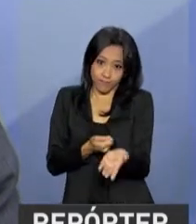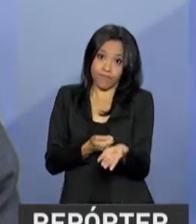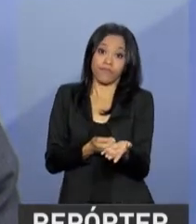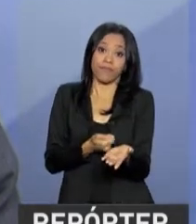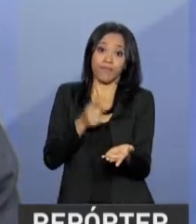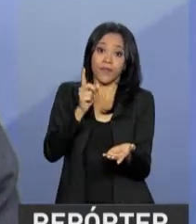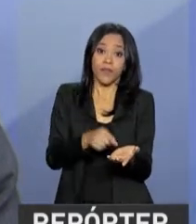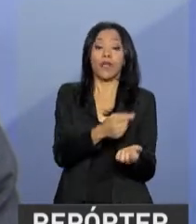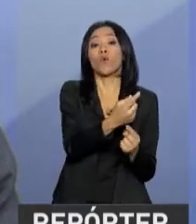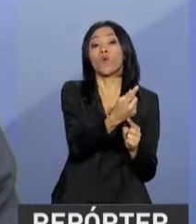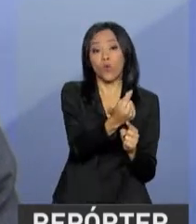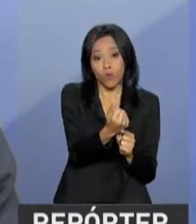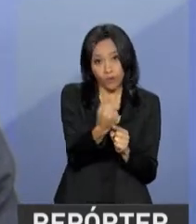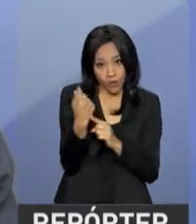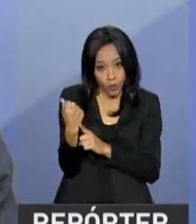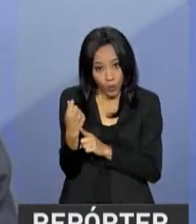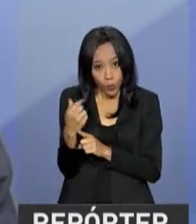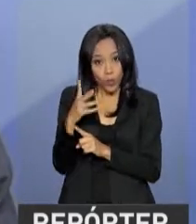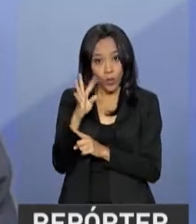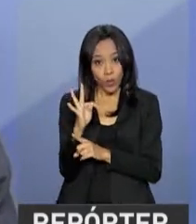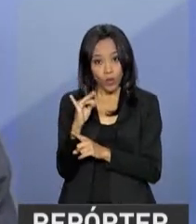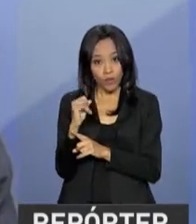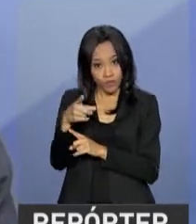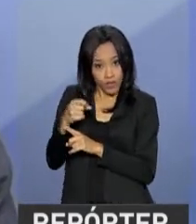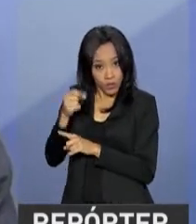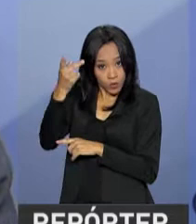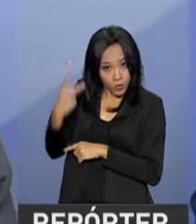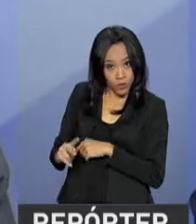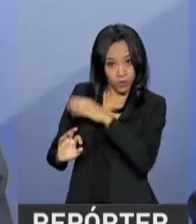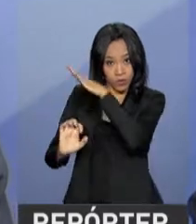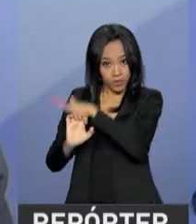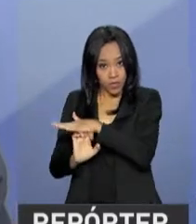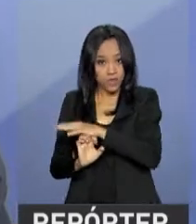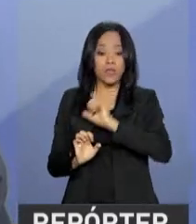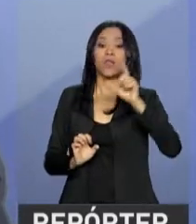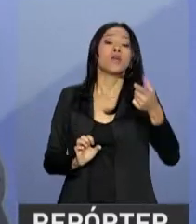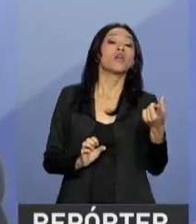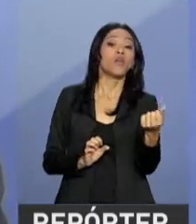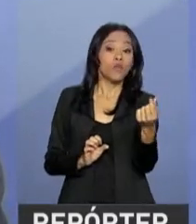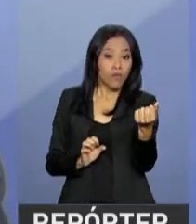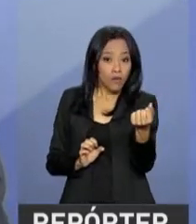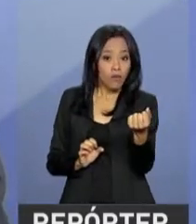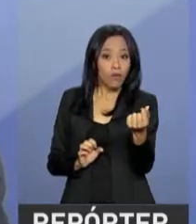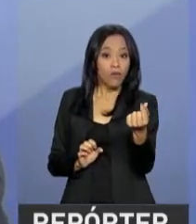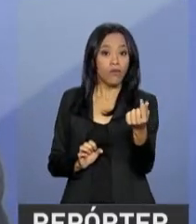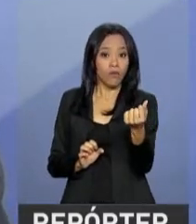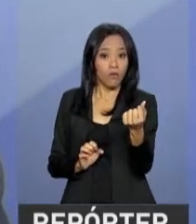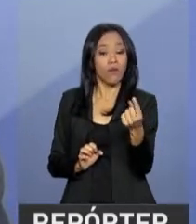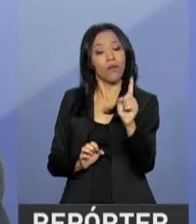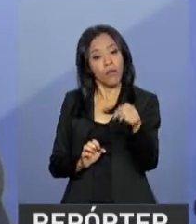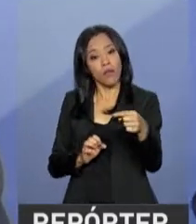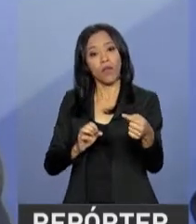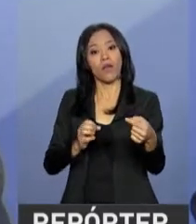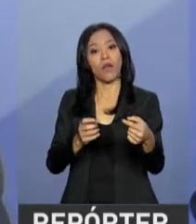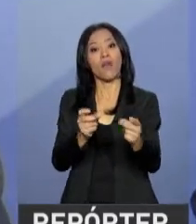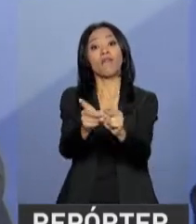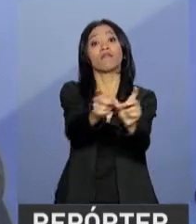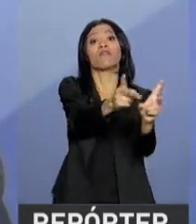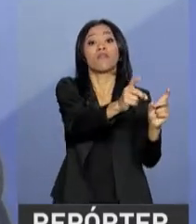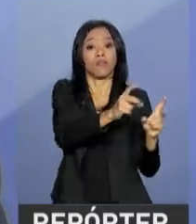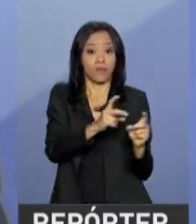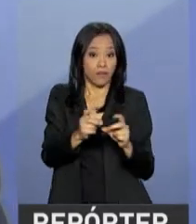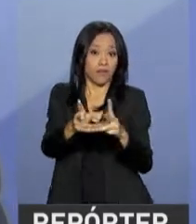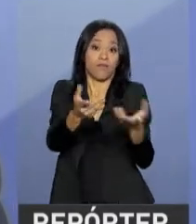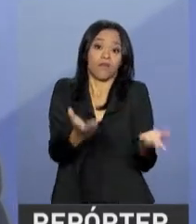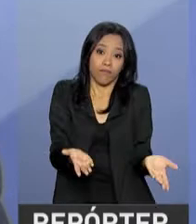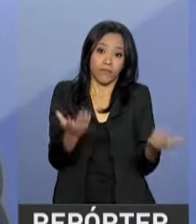diferença entre o preço que está fixado e o preço que seria praticado pela política da Petrobras.